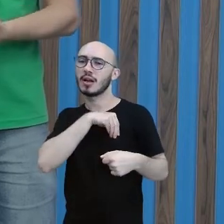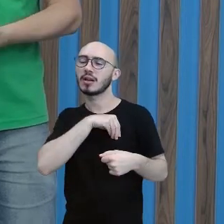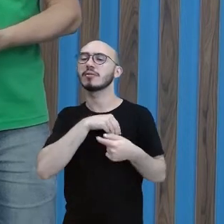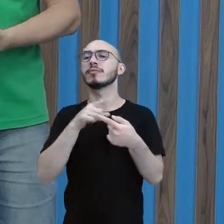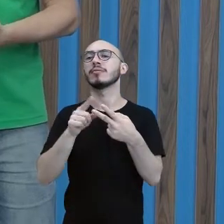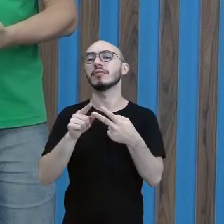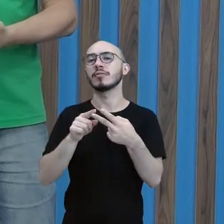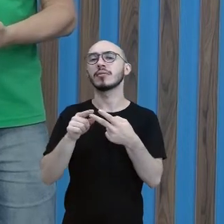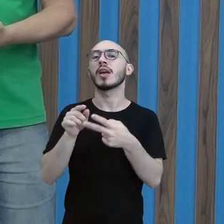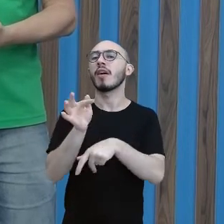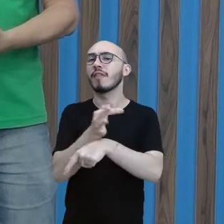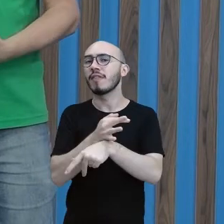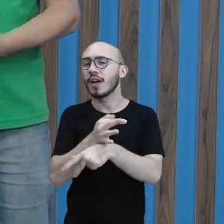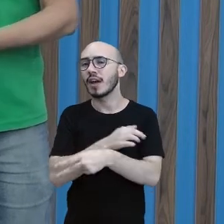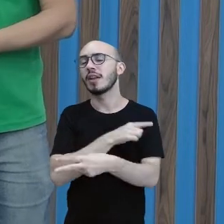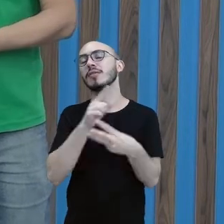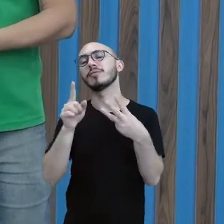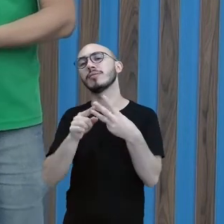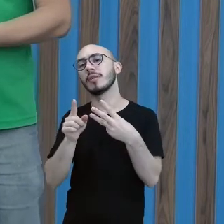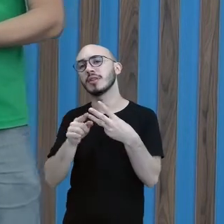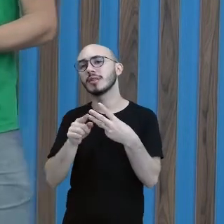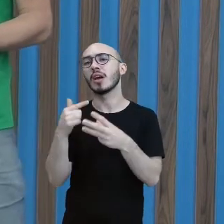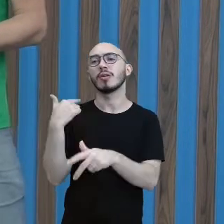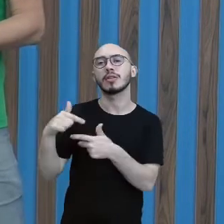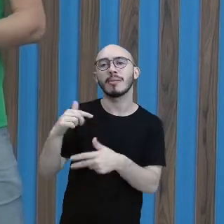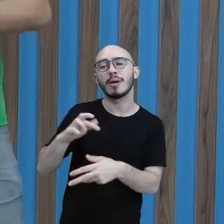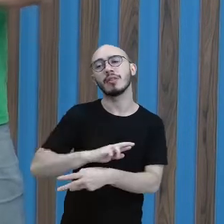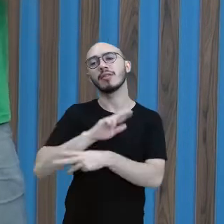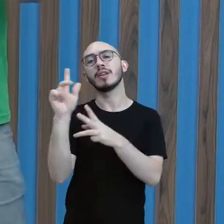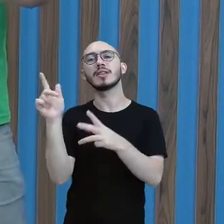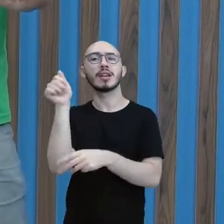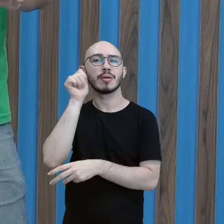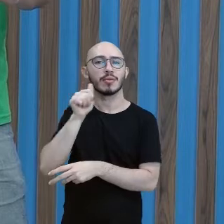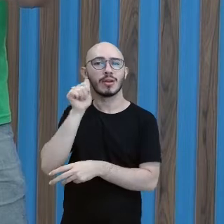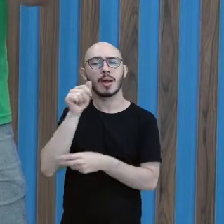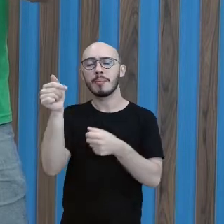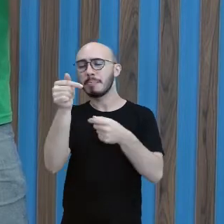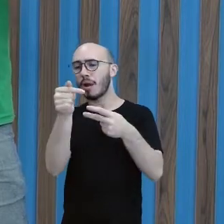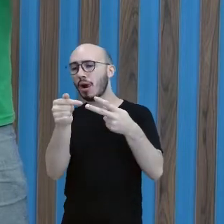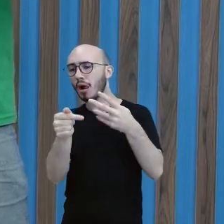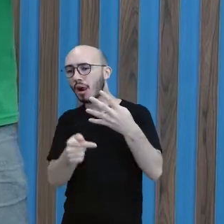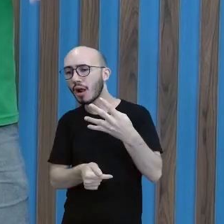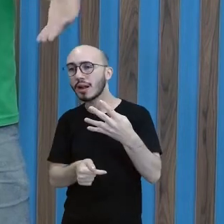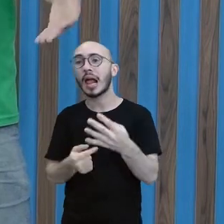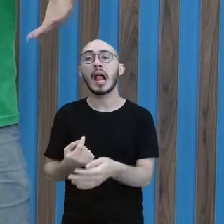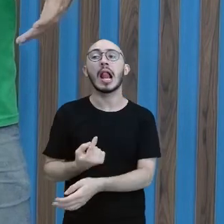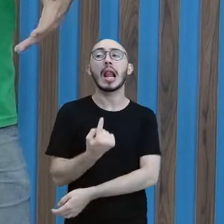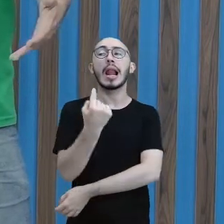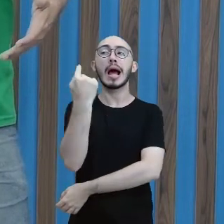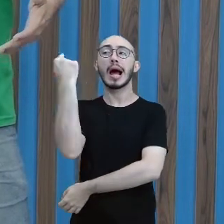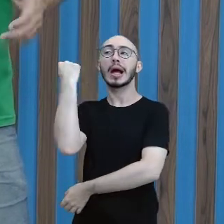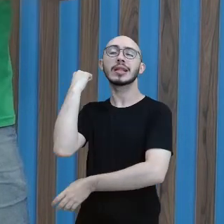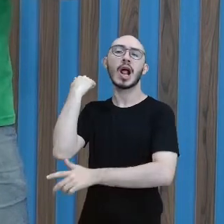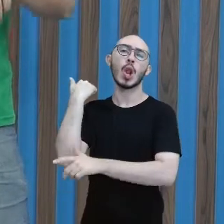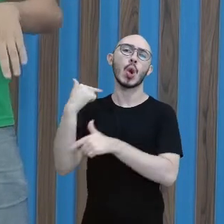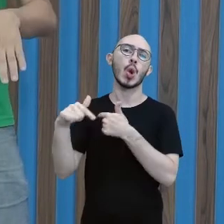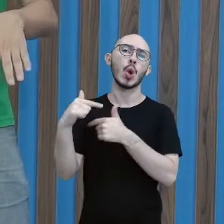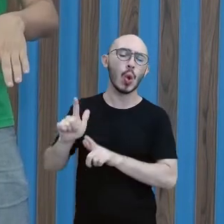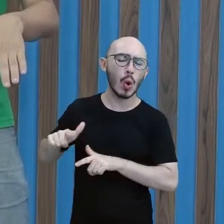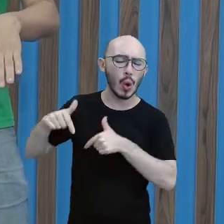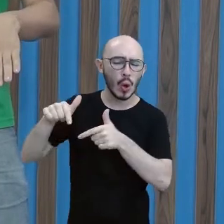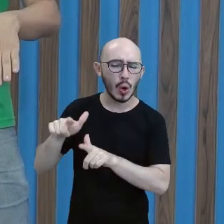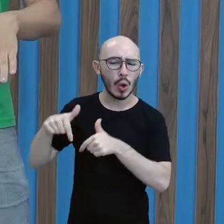algum tipo de assistência social, é um trabalho diferenciado para as mulheres. Então tudo isso estava sendo brigado no começo do século e